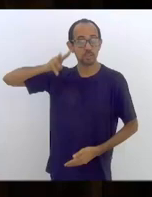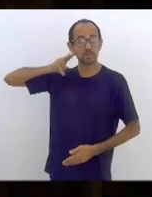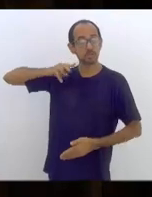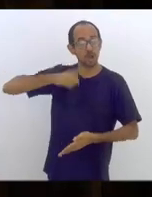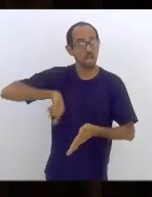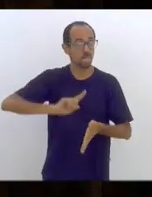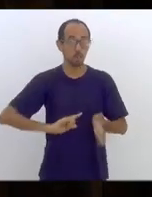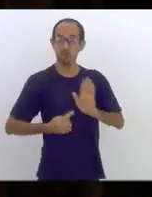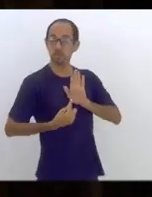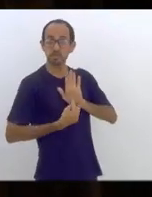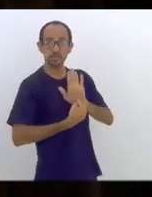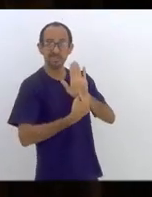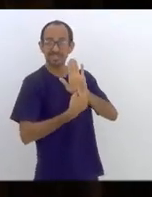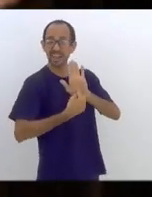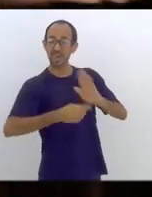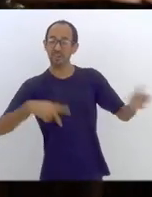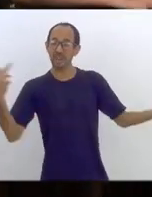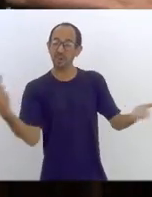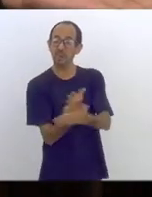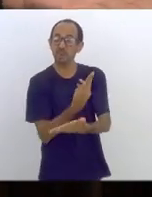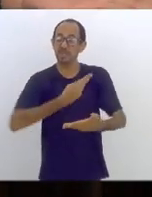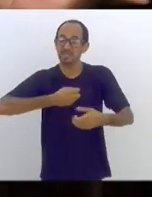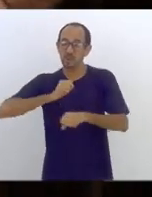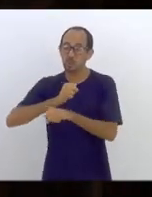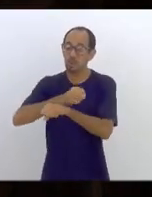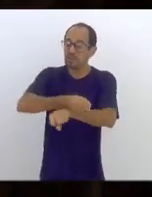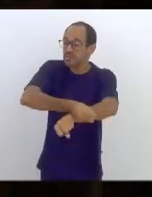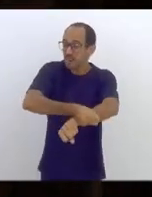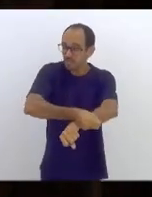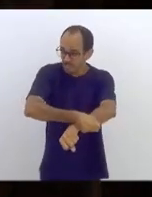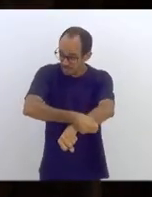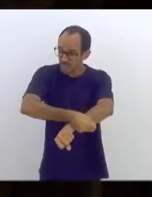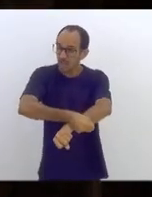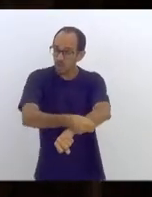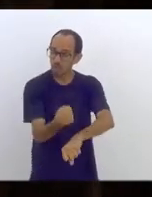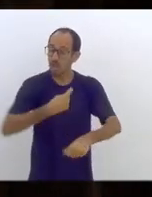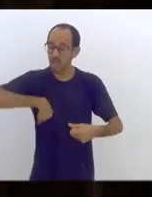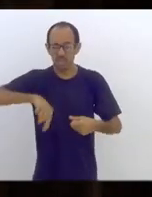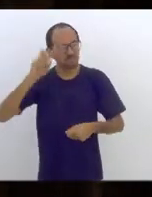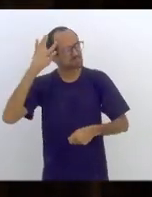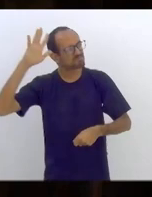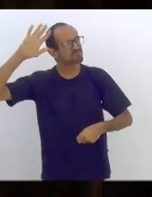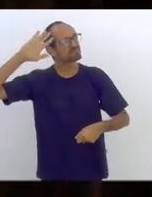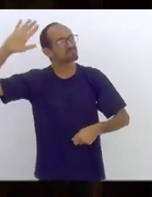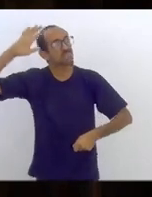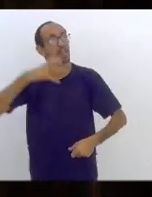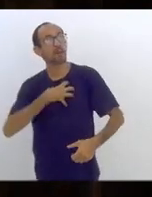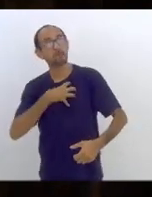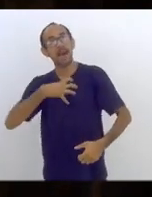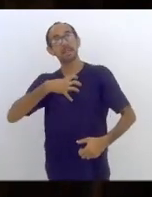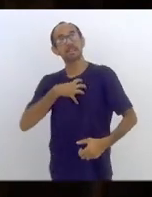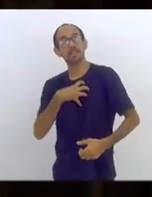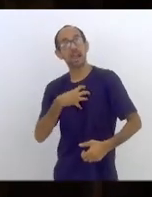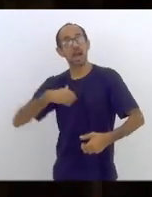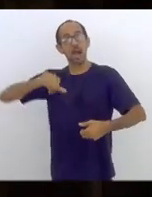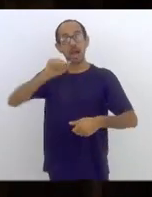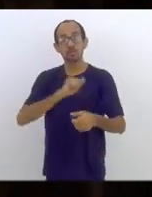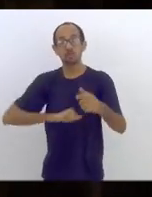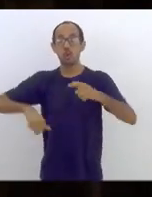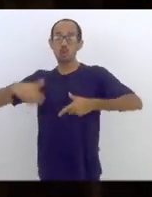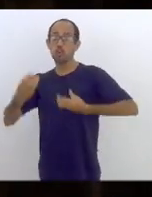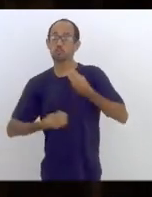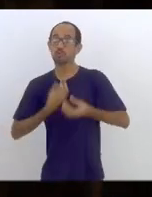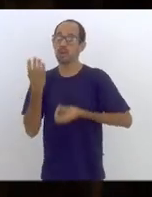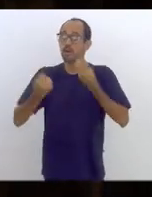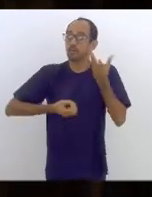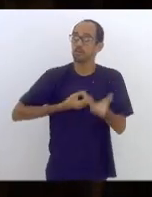mostrar realidade do tempo da escravidão. Levei meu pensamento à Bahia, ao berço da poesia,